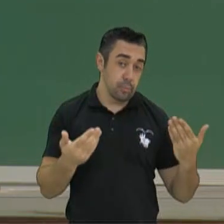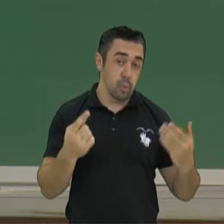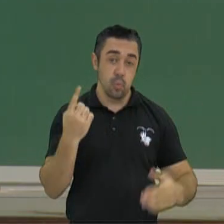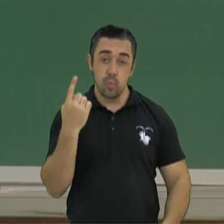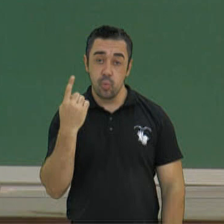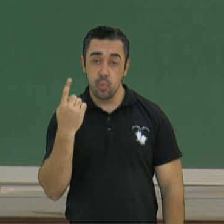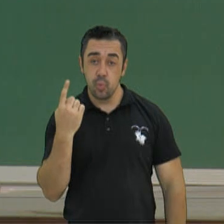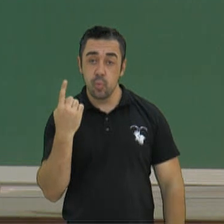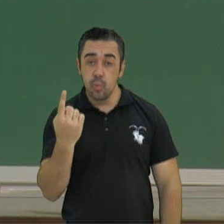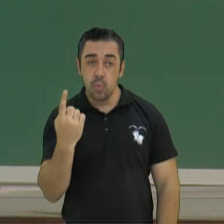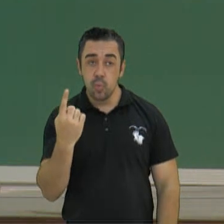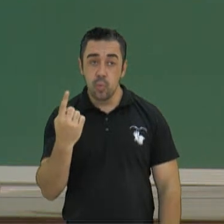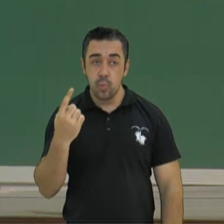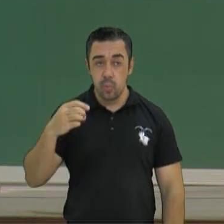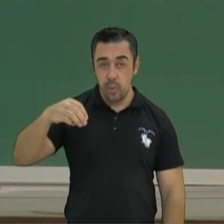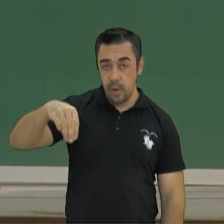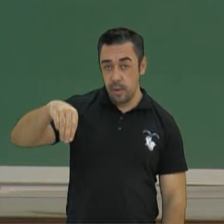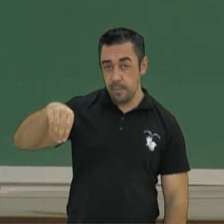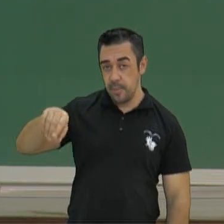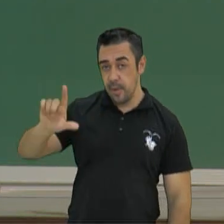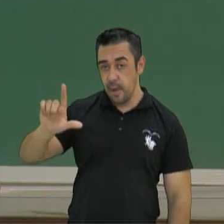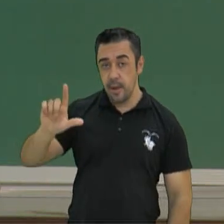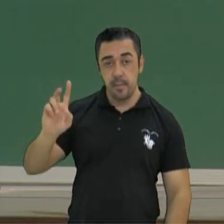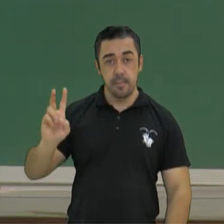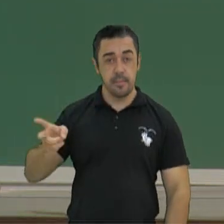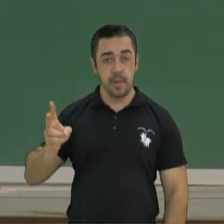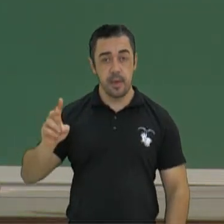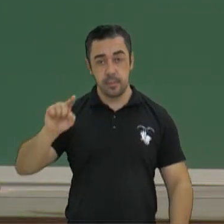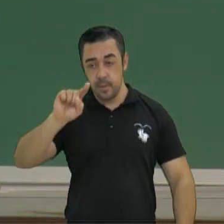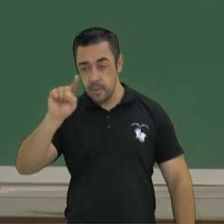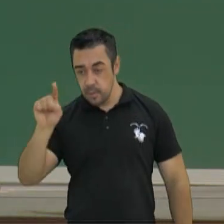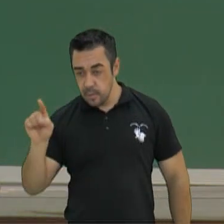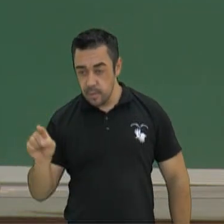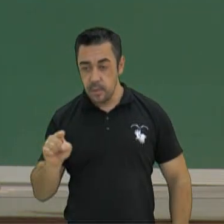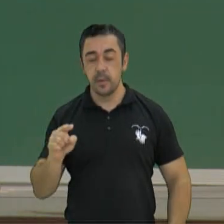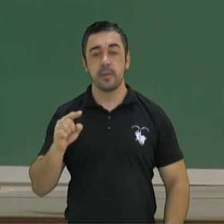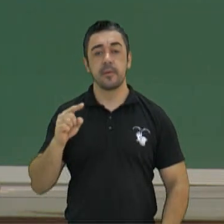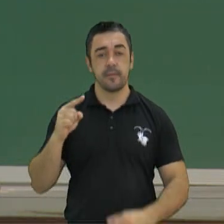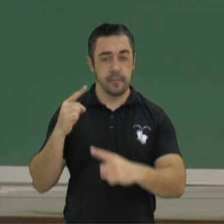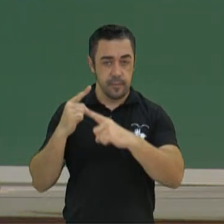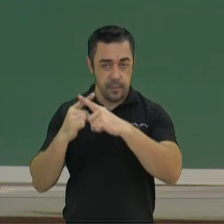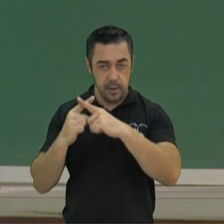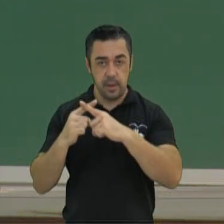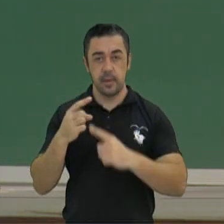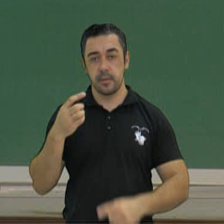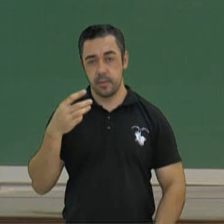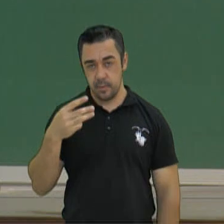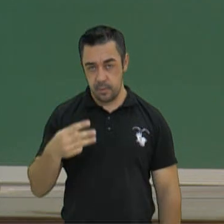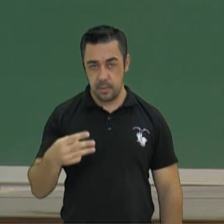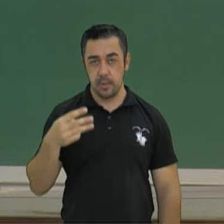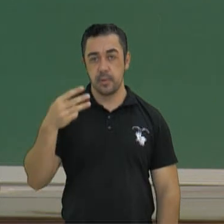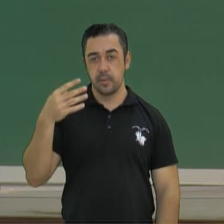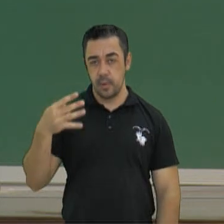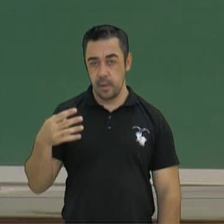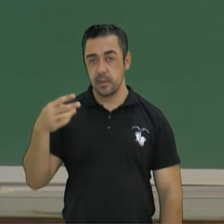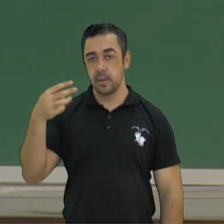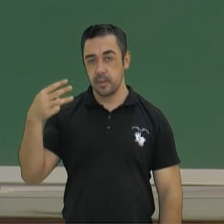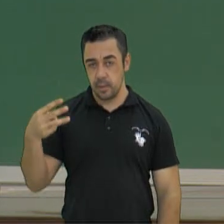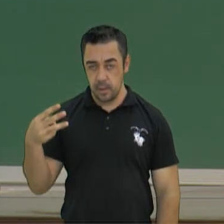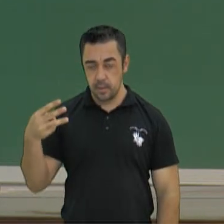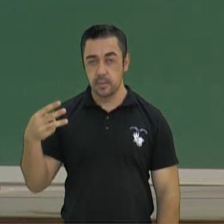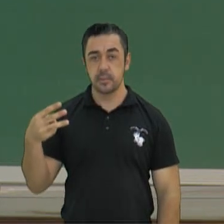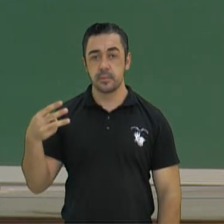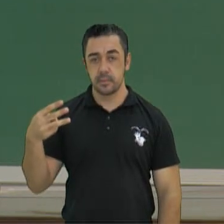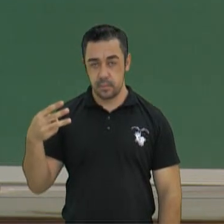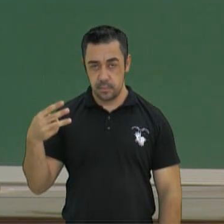cúbicos. Mas o que eu faço de um lado da igualdade, eu faço do outro também. Então, eu tenho que multiplicar por 343